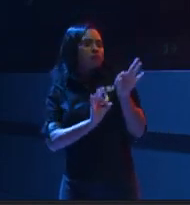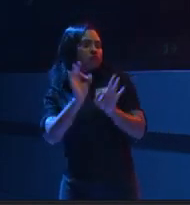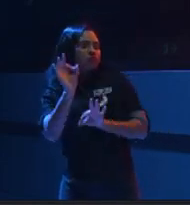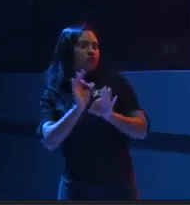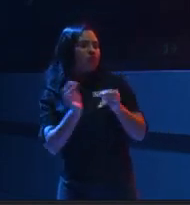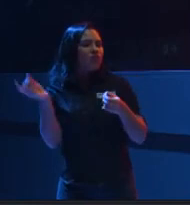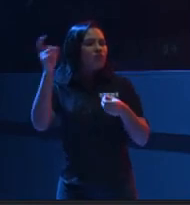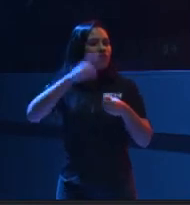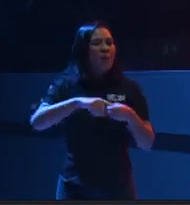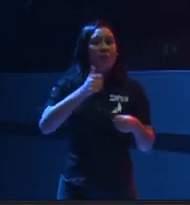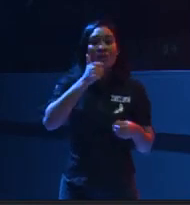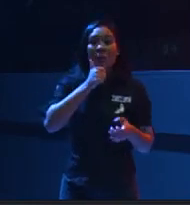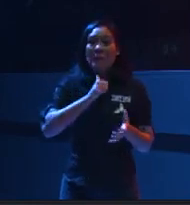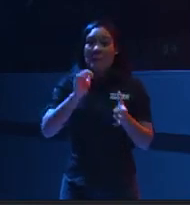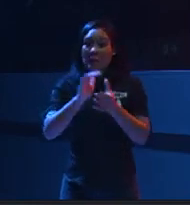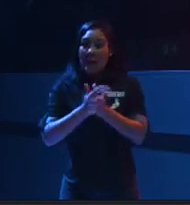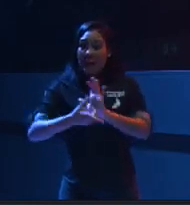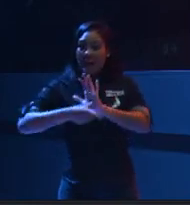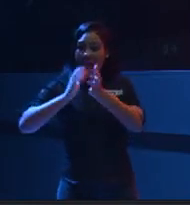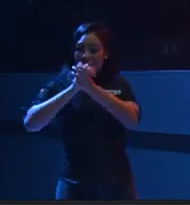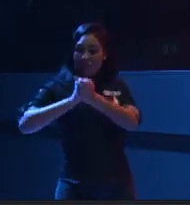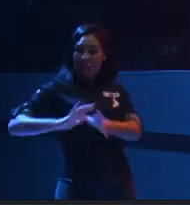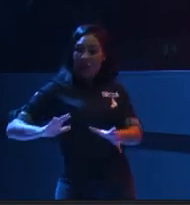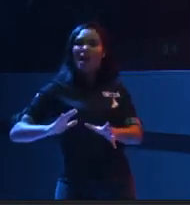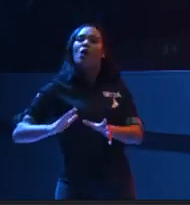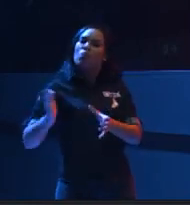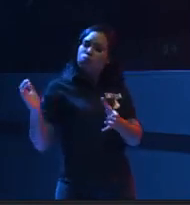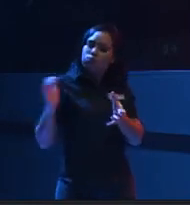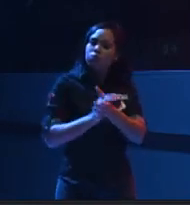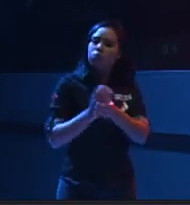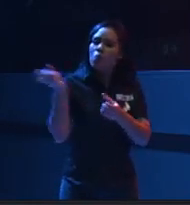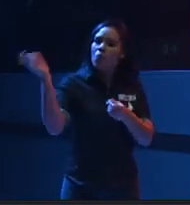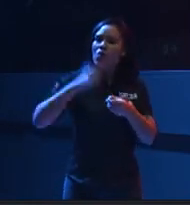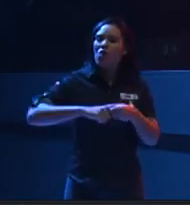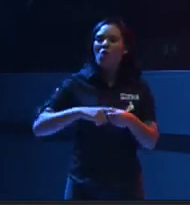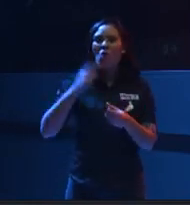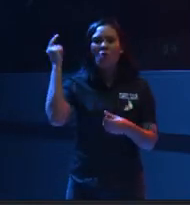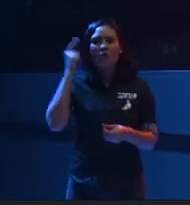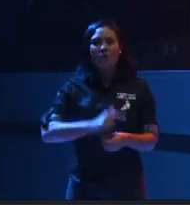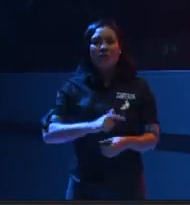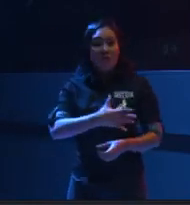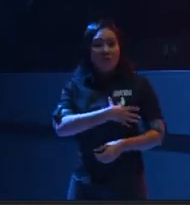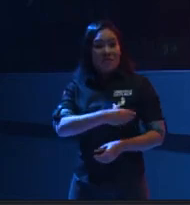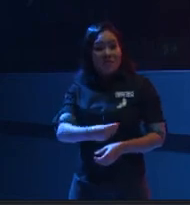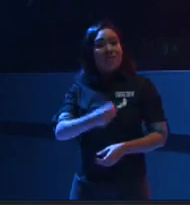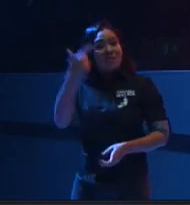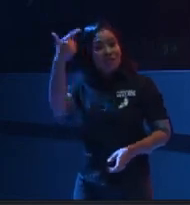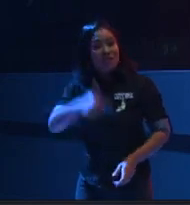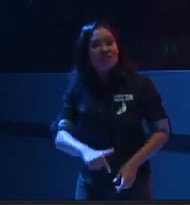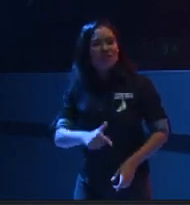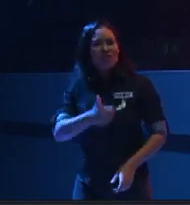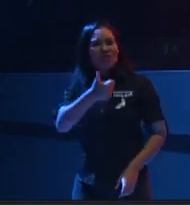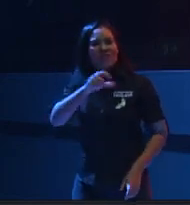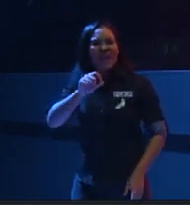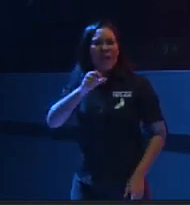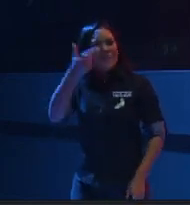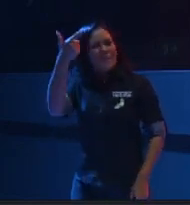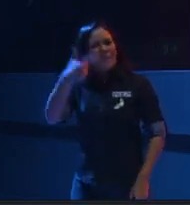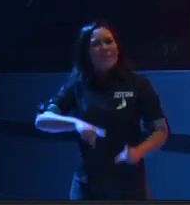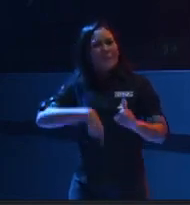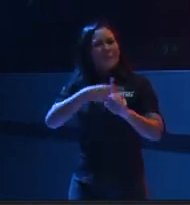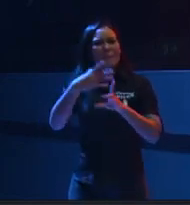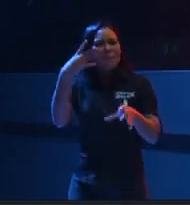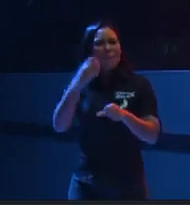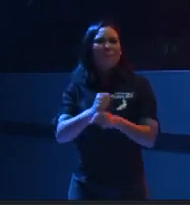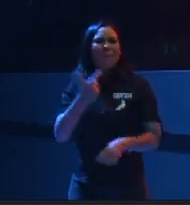novamente eles têm mais 10 vídeos ele se torna um homem muito mais rico do que ele era ele vai avançando em